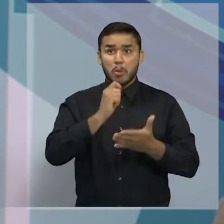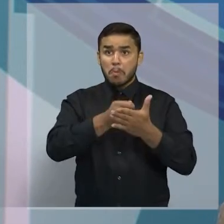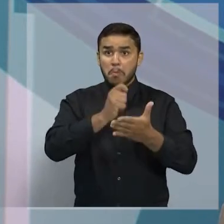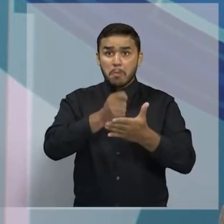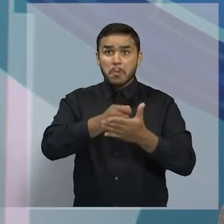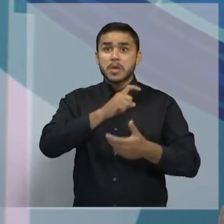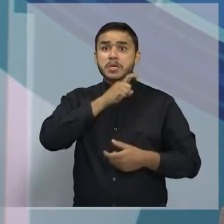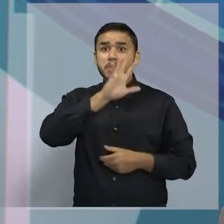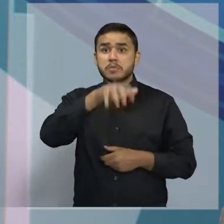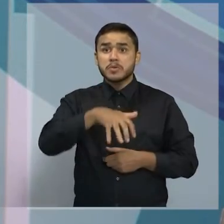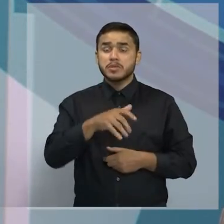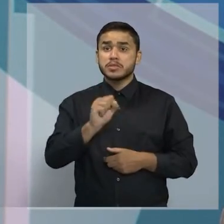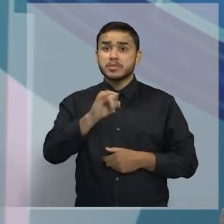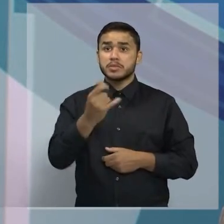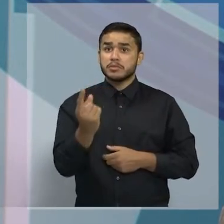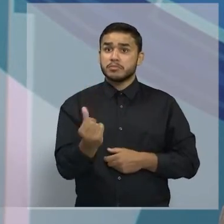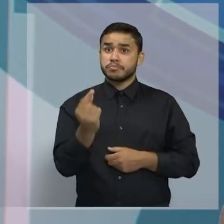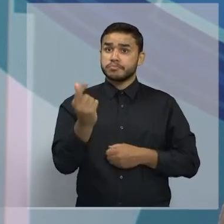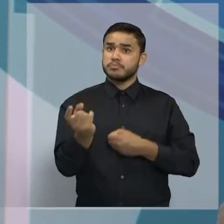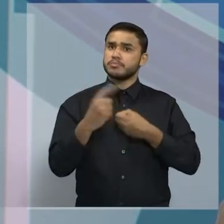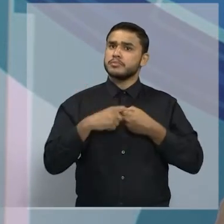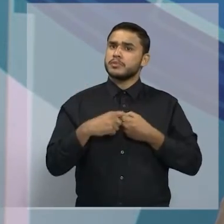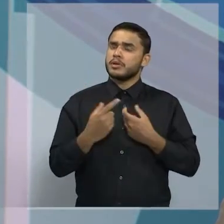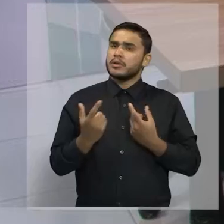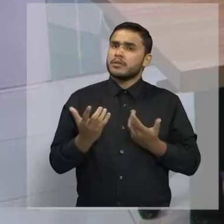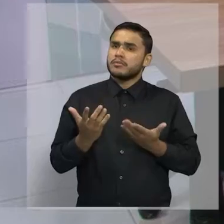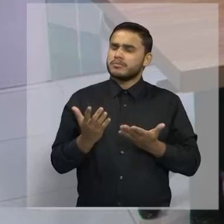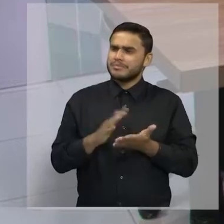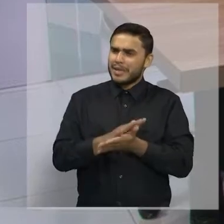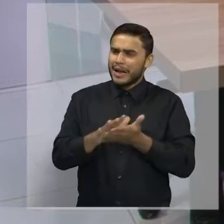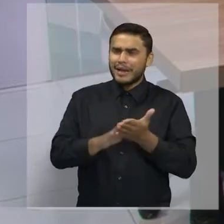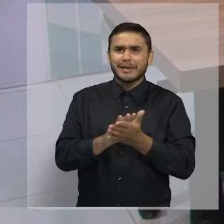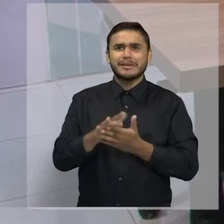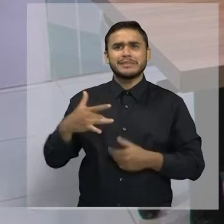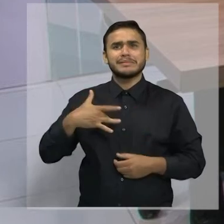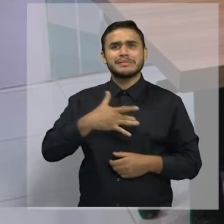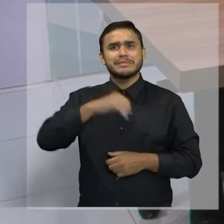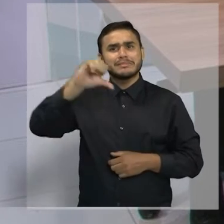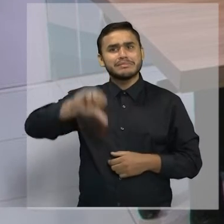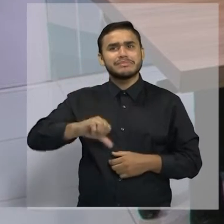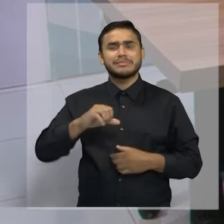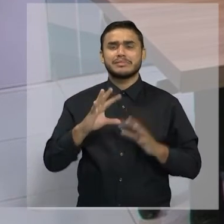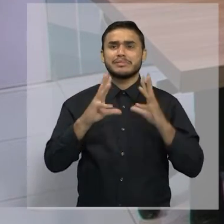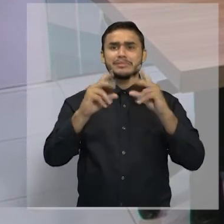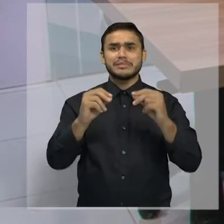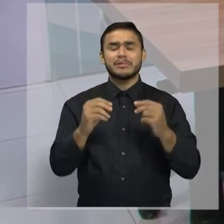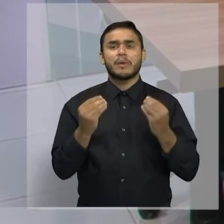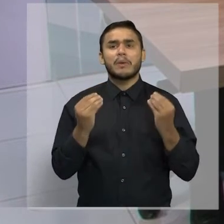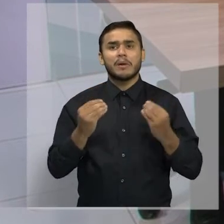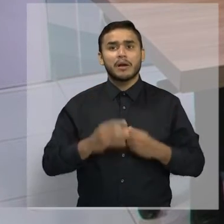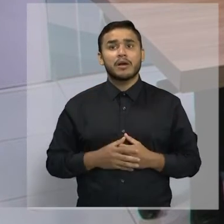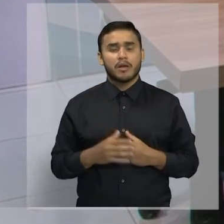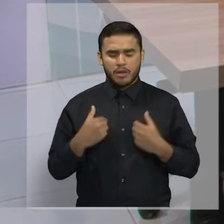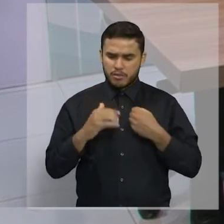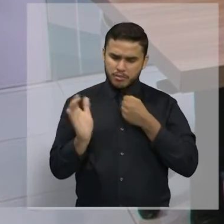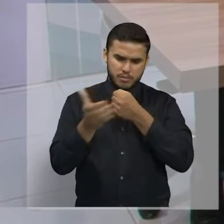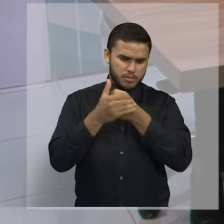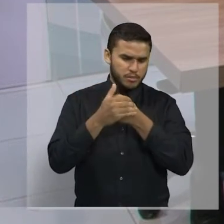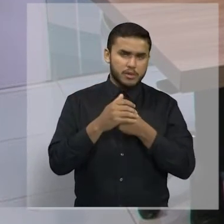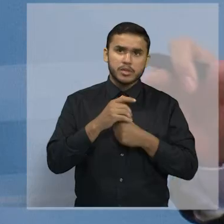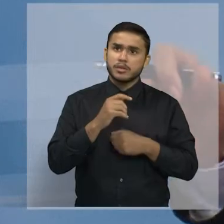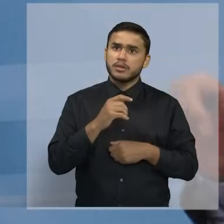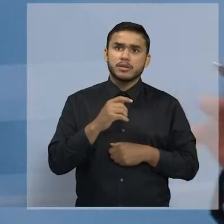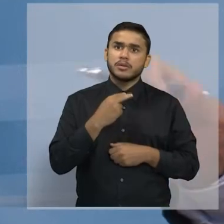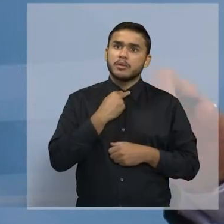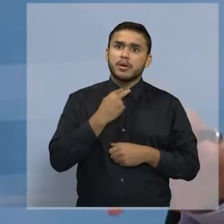pago imposto e eu não recebo em serviços, você evade. Eu me revolto e eu saio. E vou aí o quê? Eu vou sonegar,